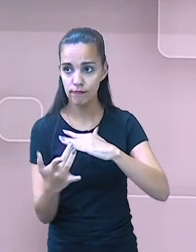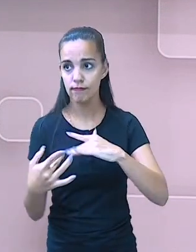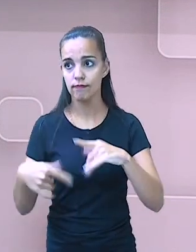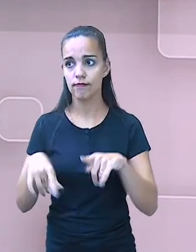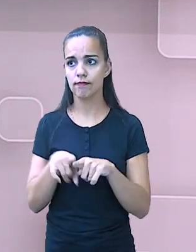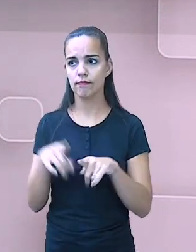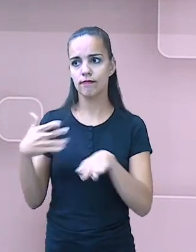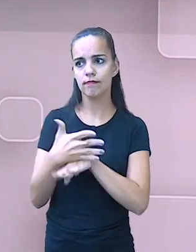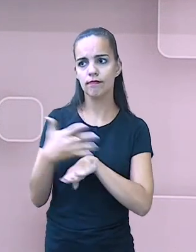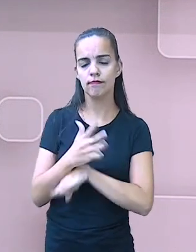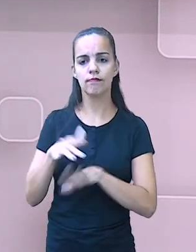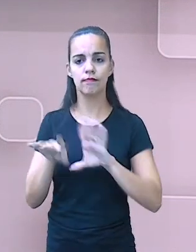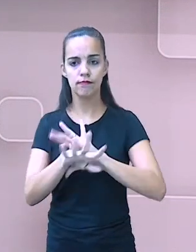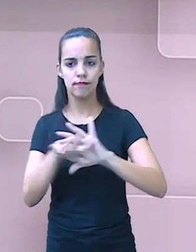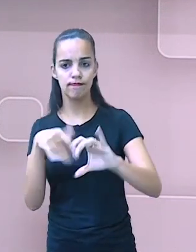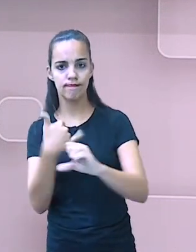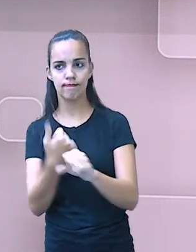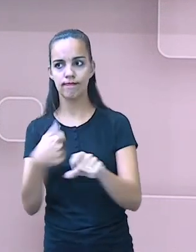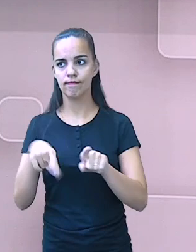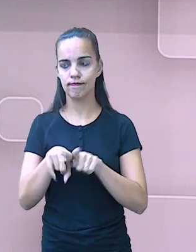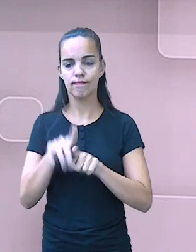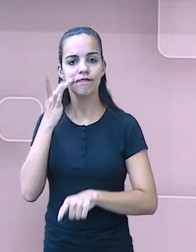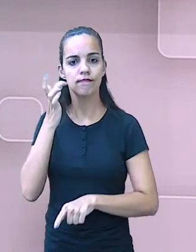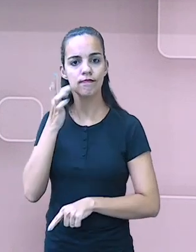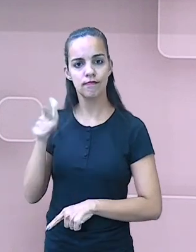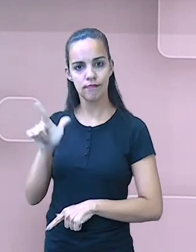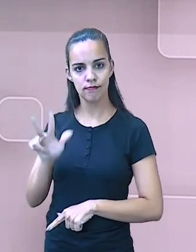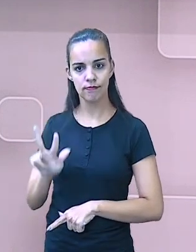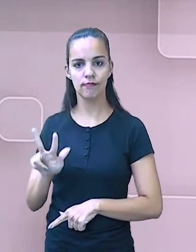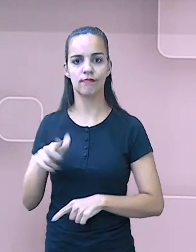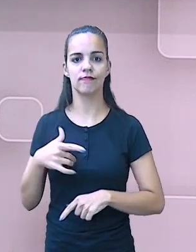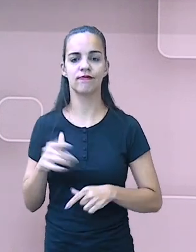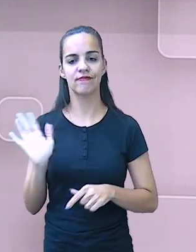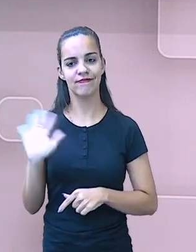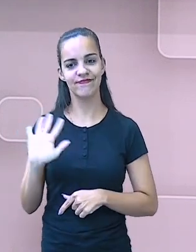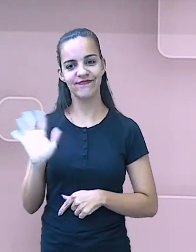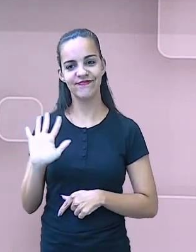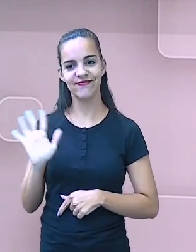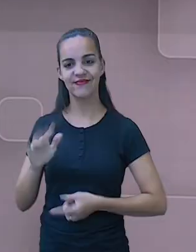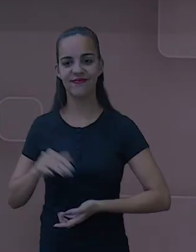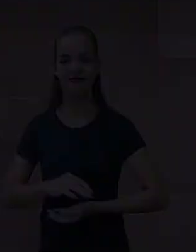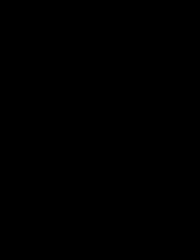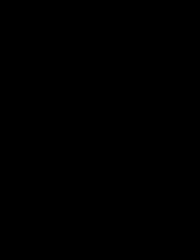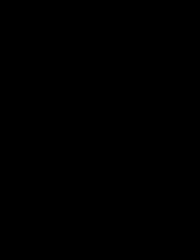inscreva-se em nosso canal do YouTube SMED GV. Até a próxima aula, pessoal!